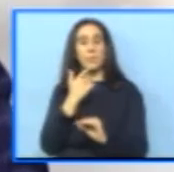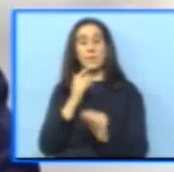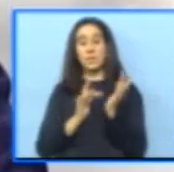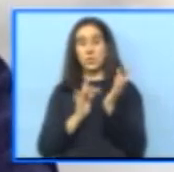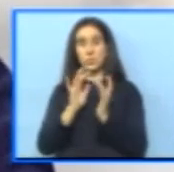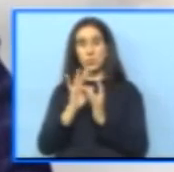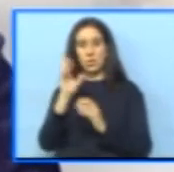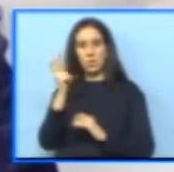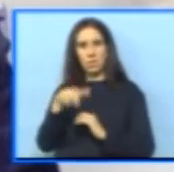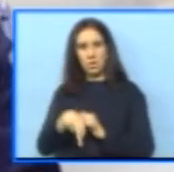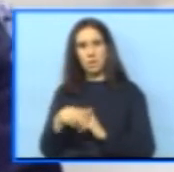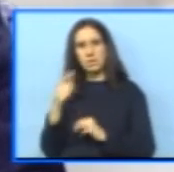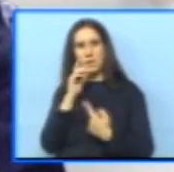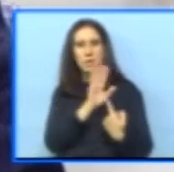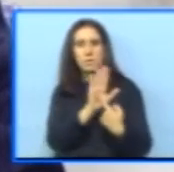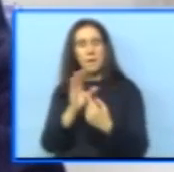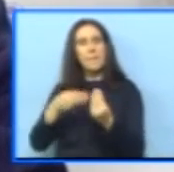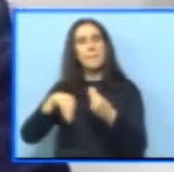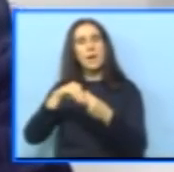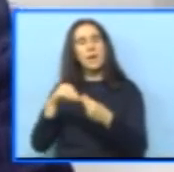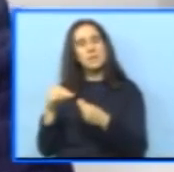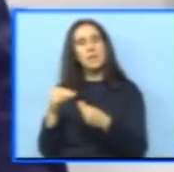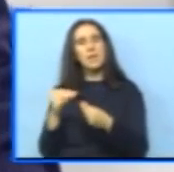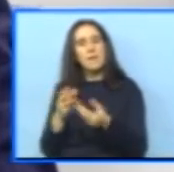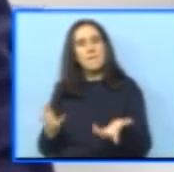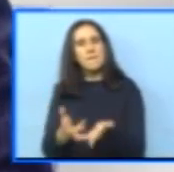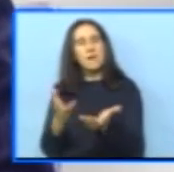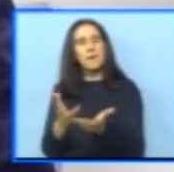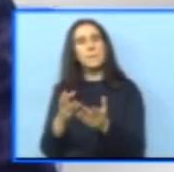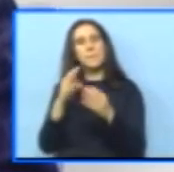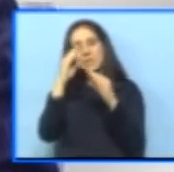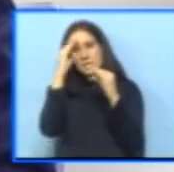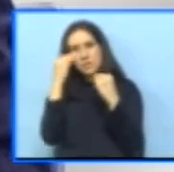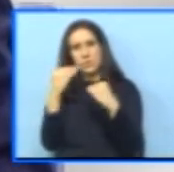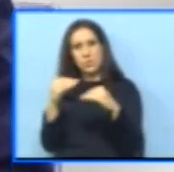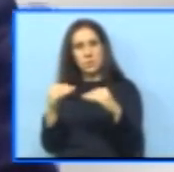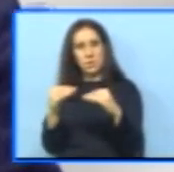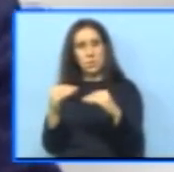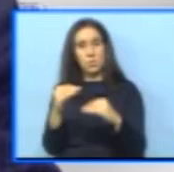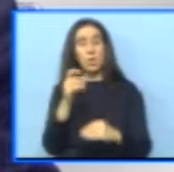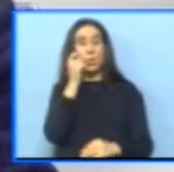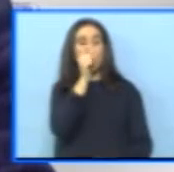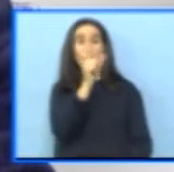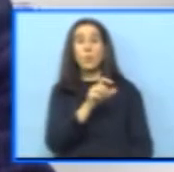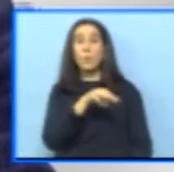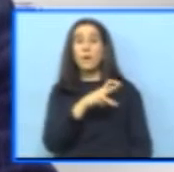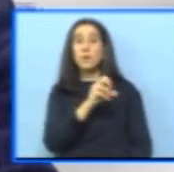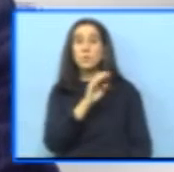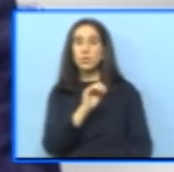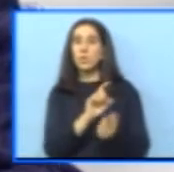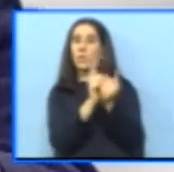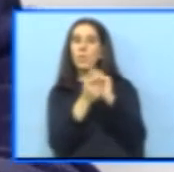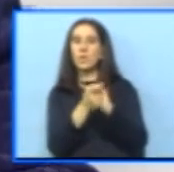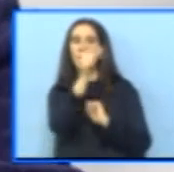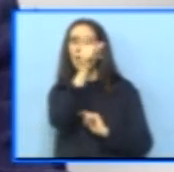Jesus, começa exatamente com uma perspectiva mais de instrução. Marcos, pelo contrário, começa logo com uma perspectiva